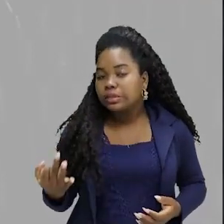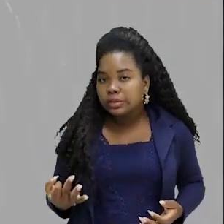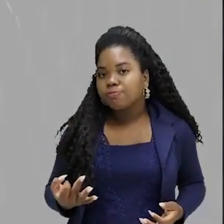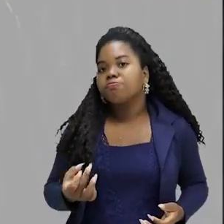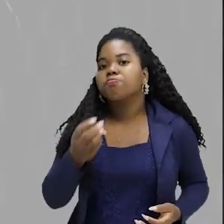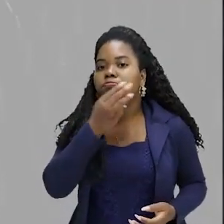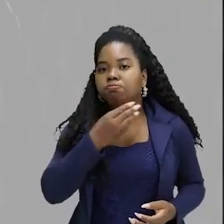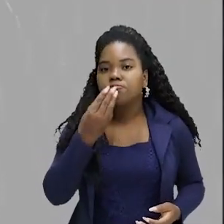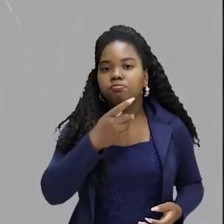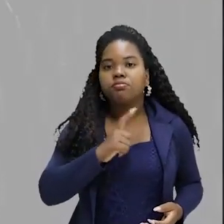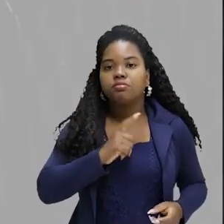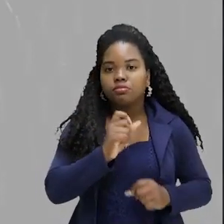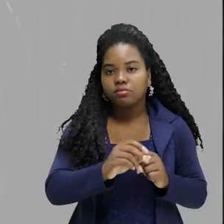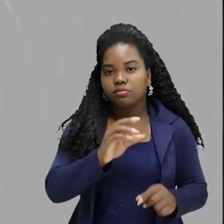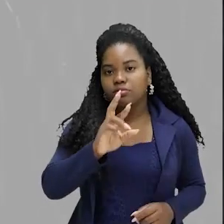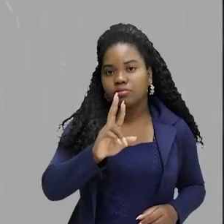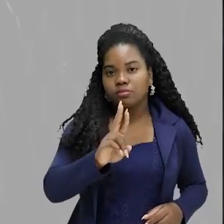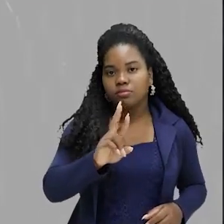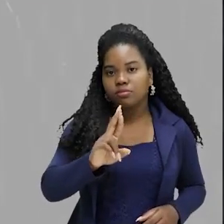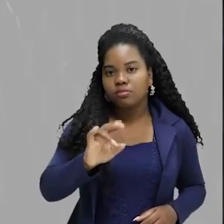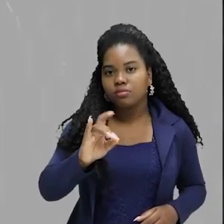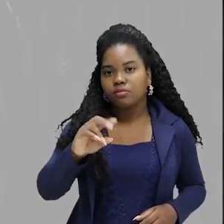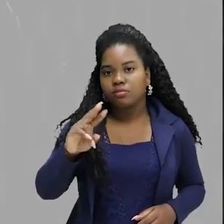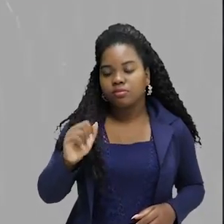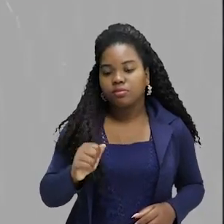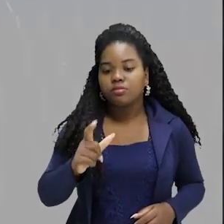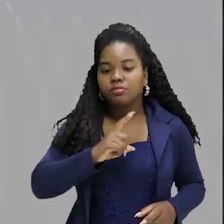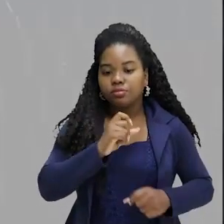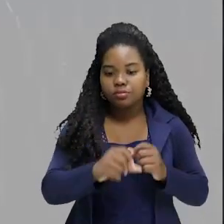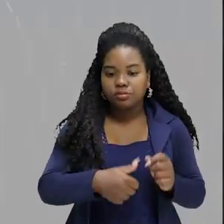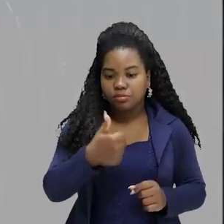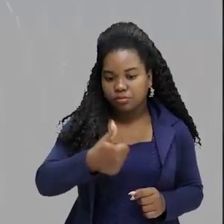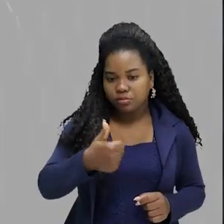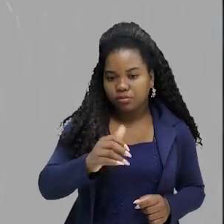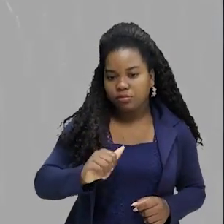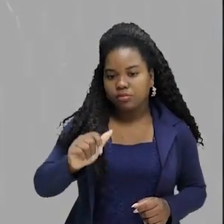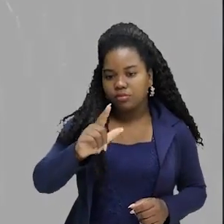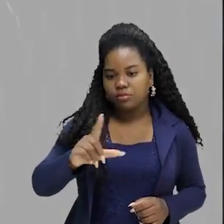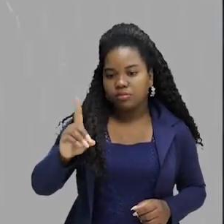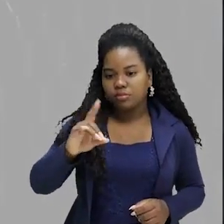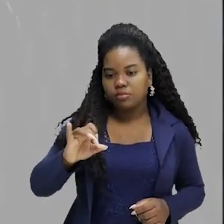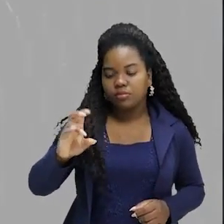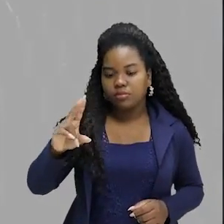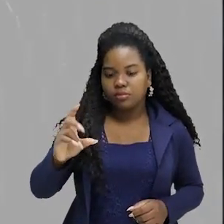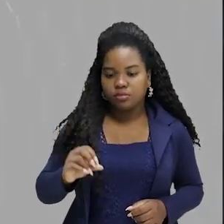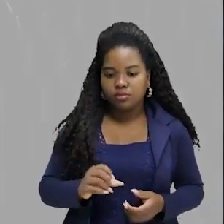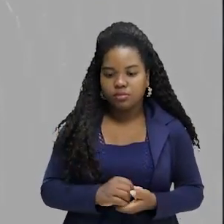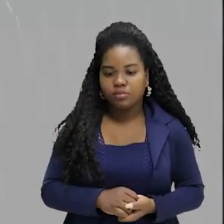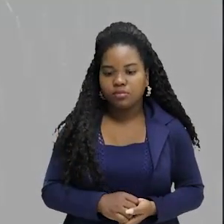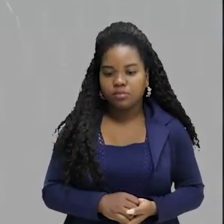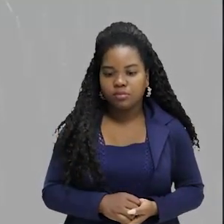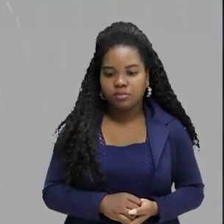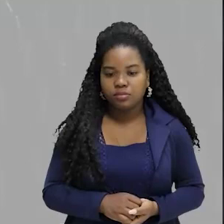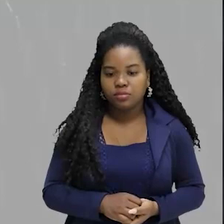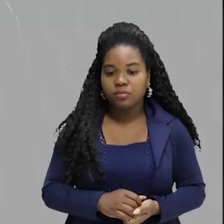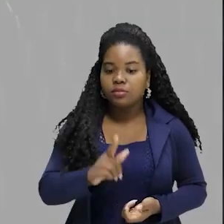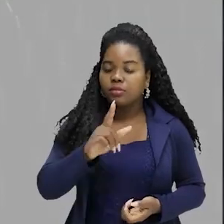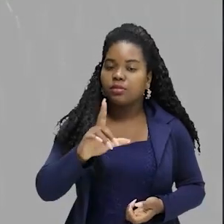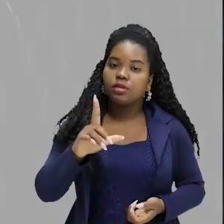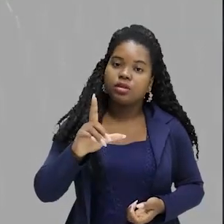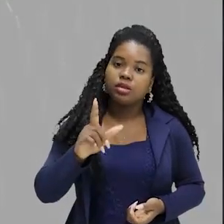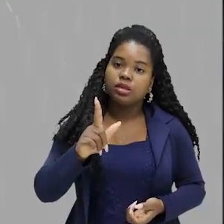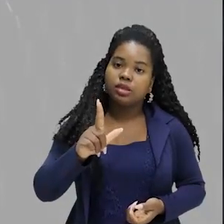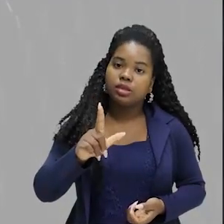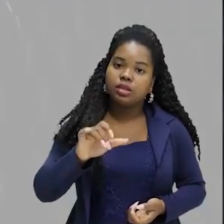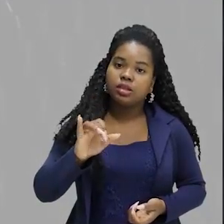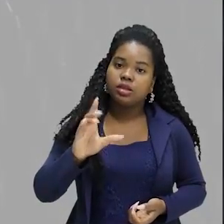presente na sua urina. Então, nós temos aqui o aldeído, né? Na verdade, nós temos aqui a glicose. Lembrando que a glicose tem uma